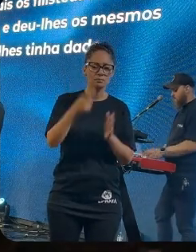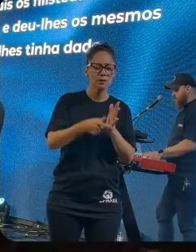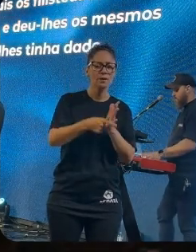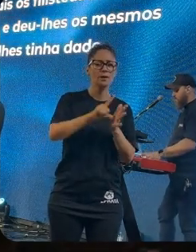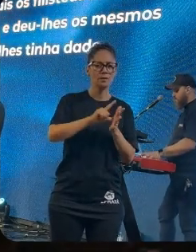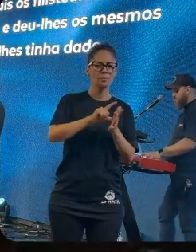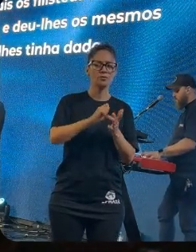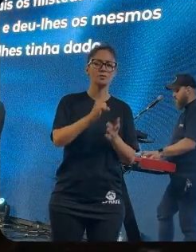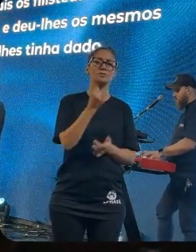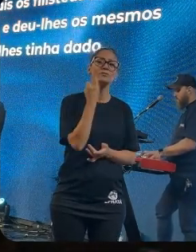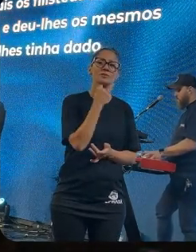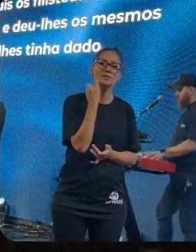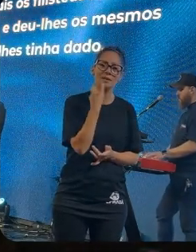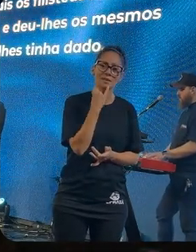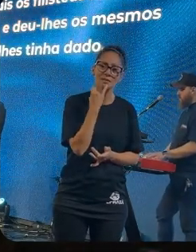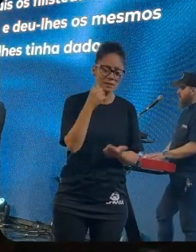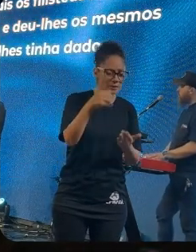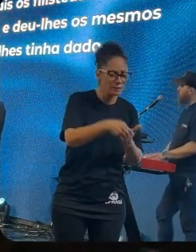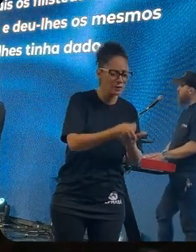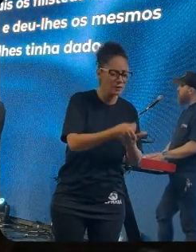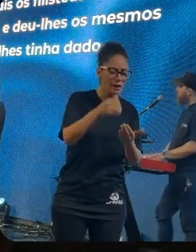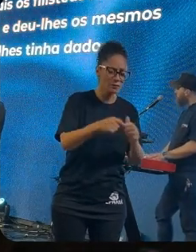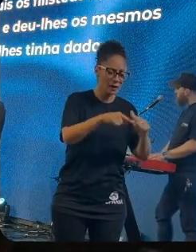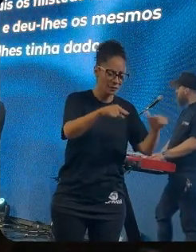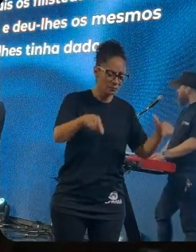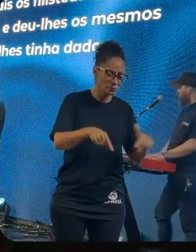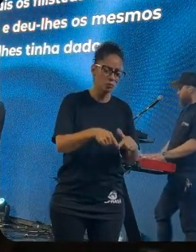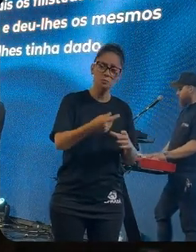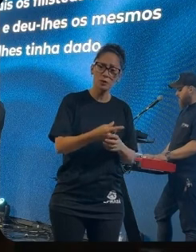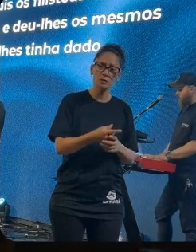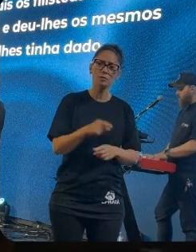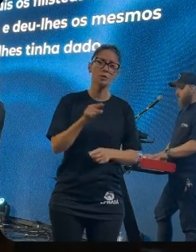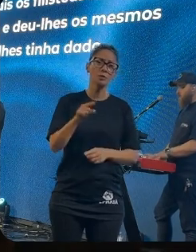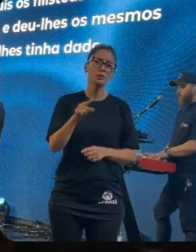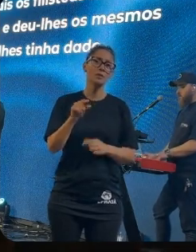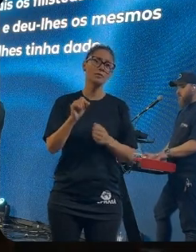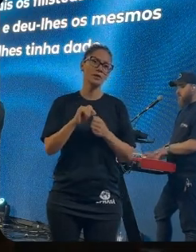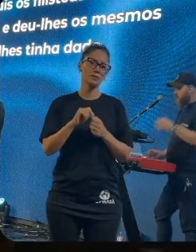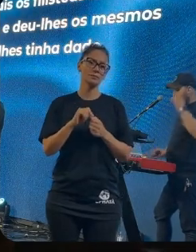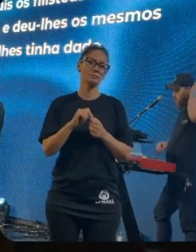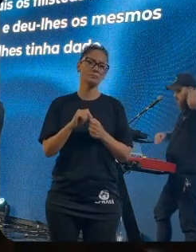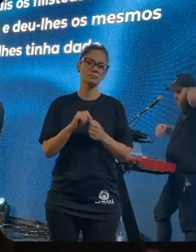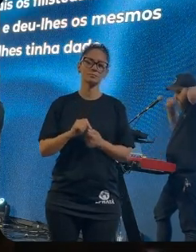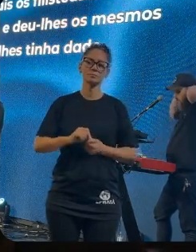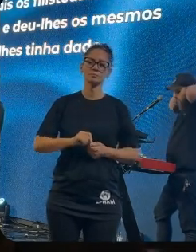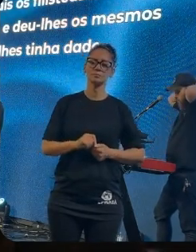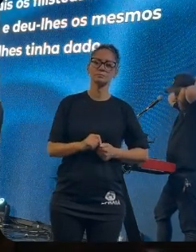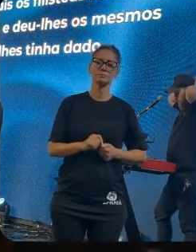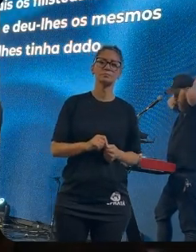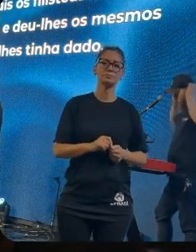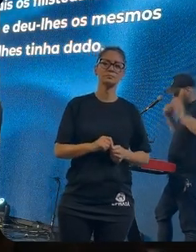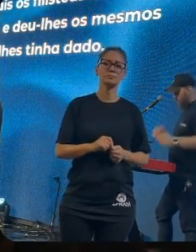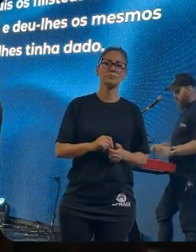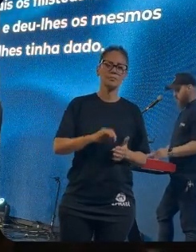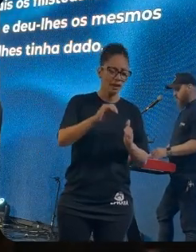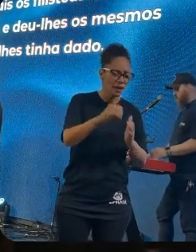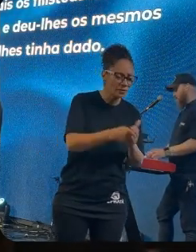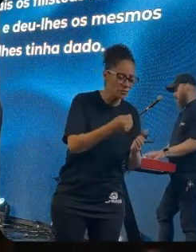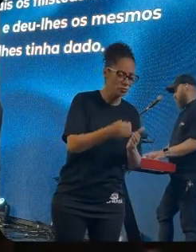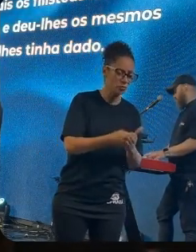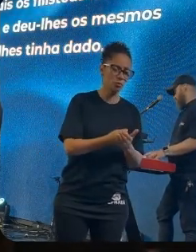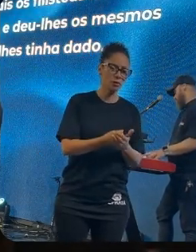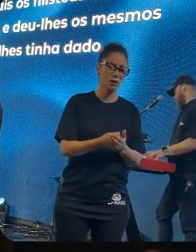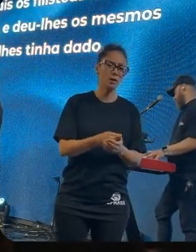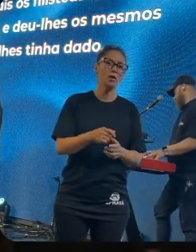Isaac cavar novos poços, o que é que Isaac faz? Ele desentulha os poços que um dia foram cavados pelo